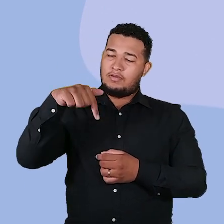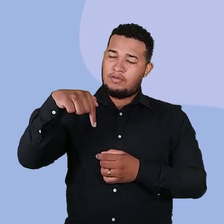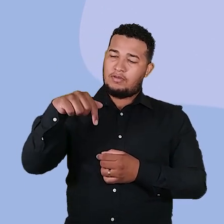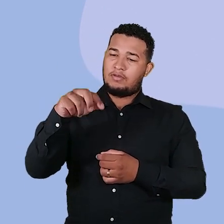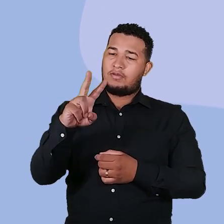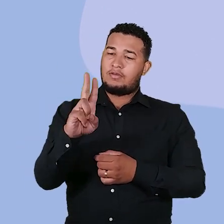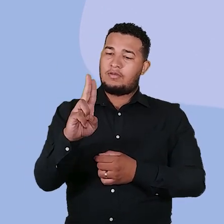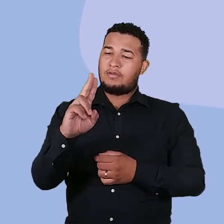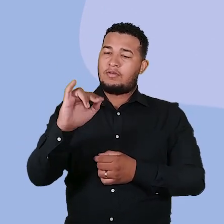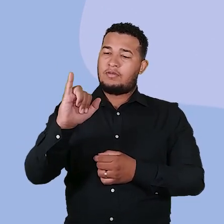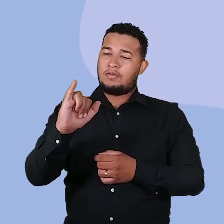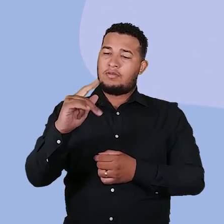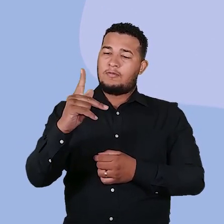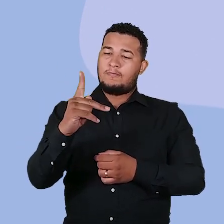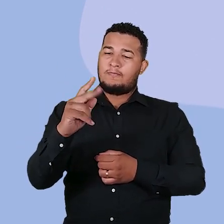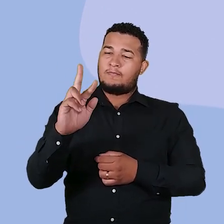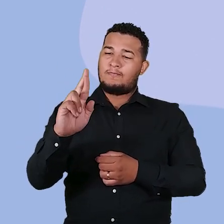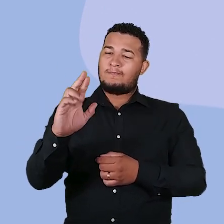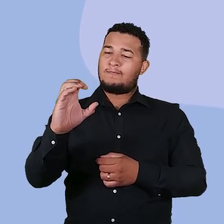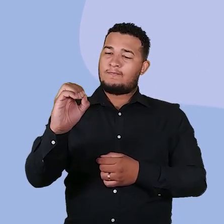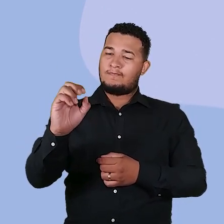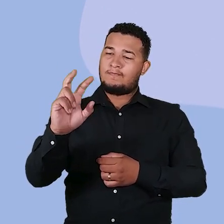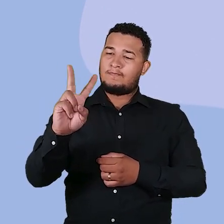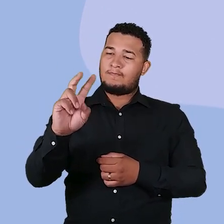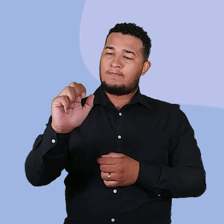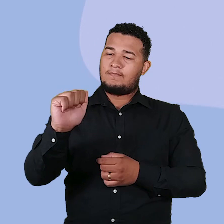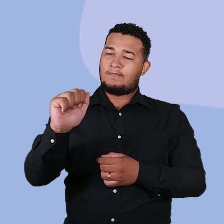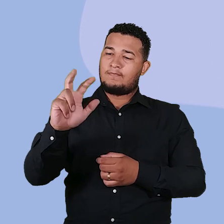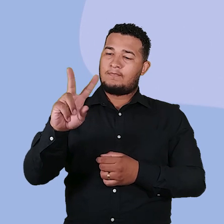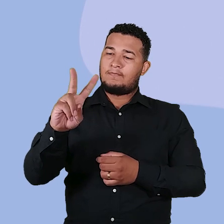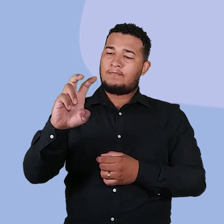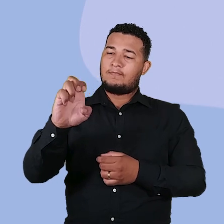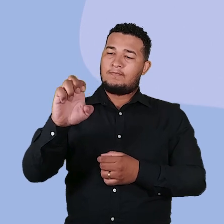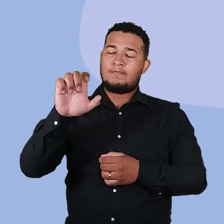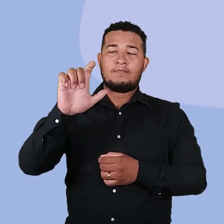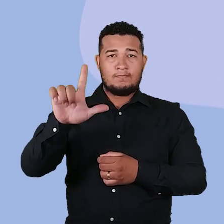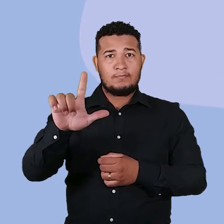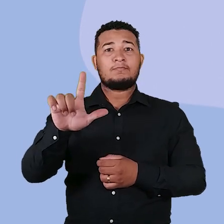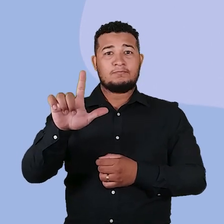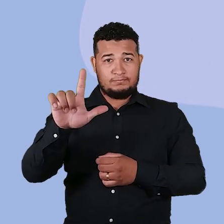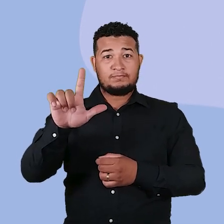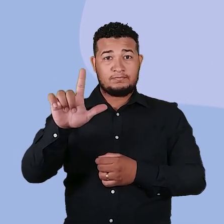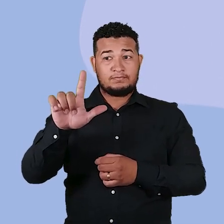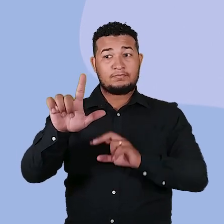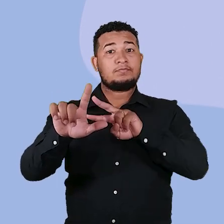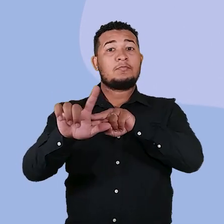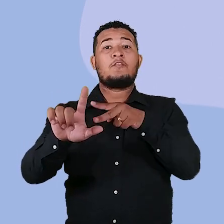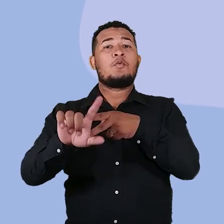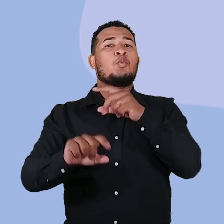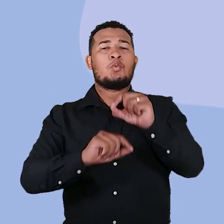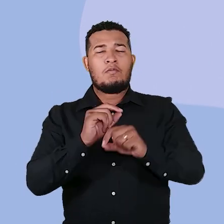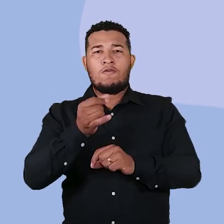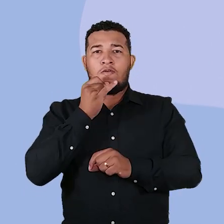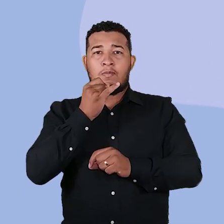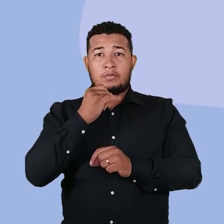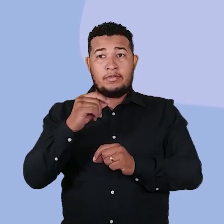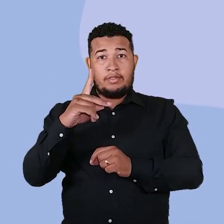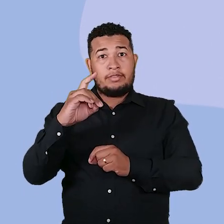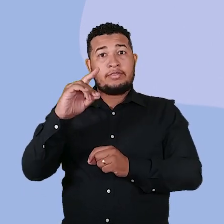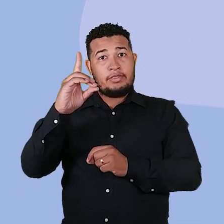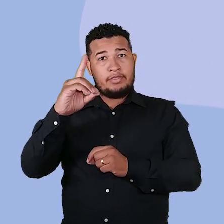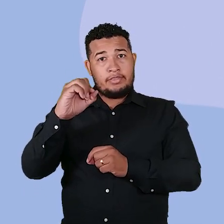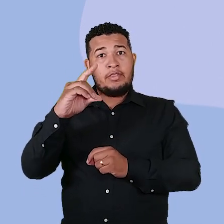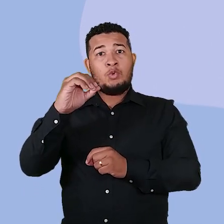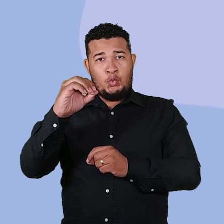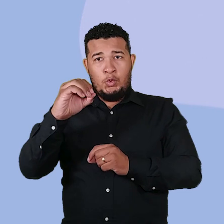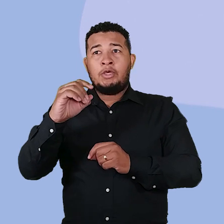e que é prefixo que o supremo é noção de igualdade sim ou não bora almoçar um